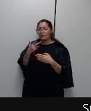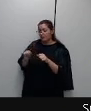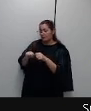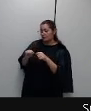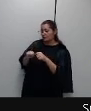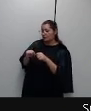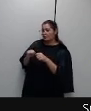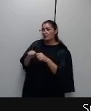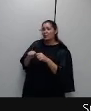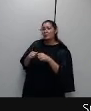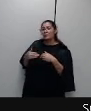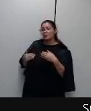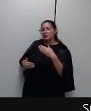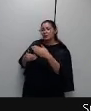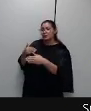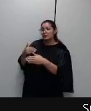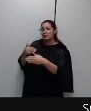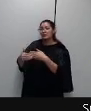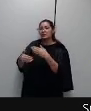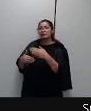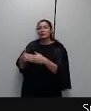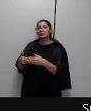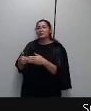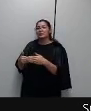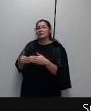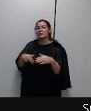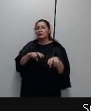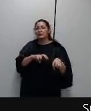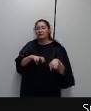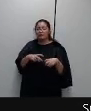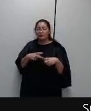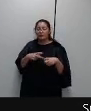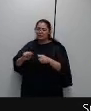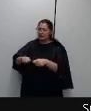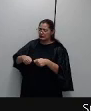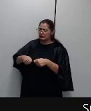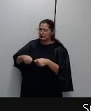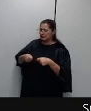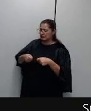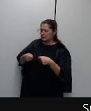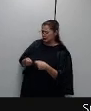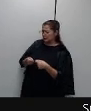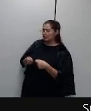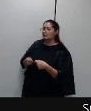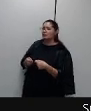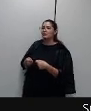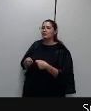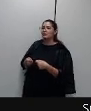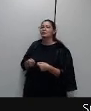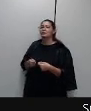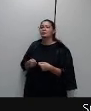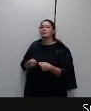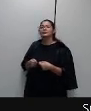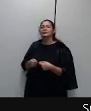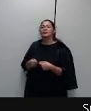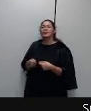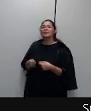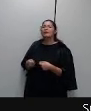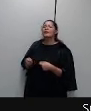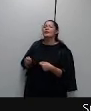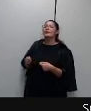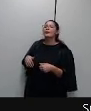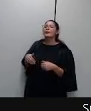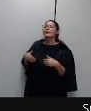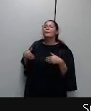nesse caso que haveria ensejo para soma sete daí Porque eu estou a fazenda caso Federal né a